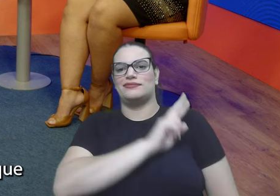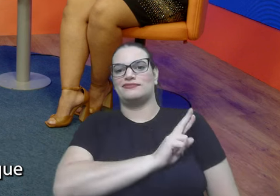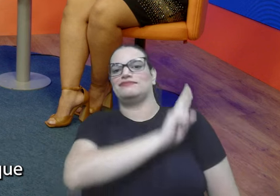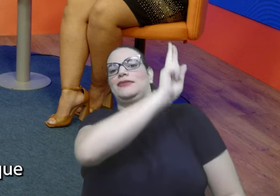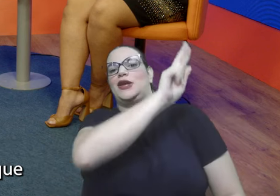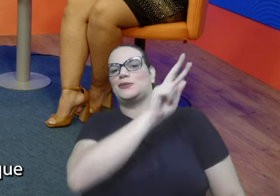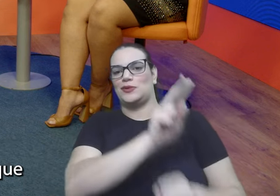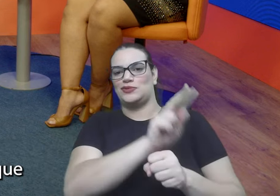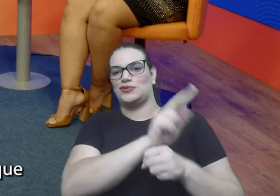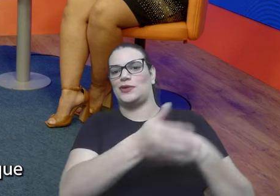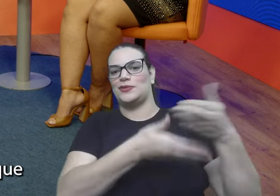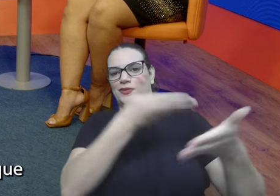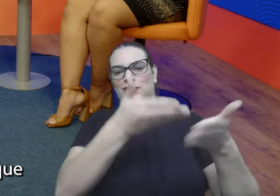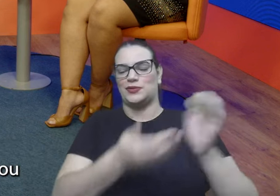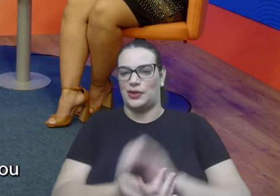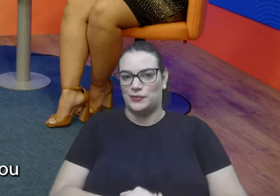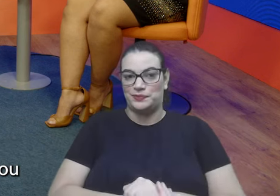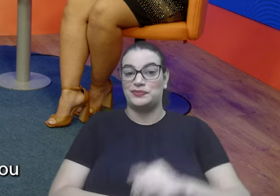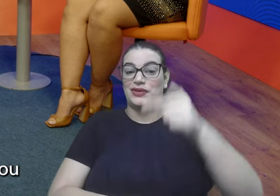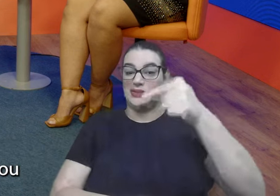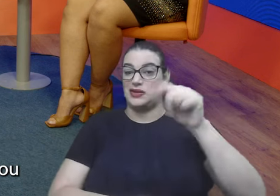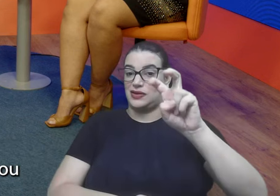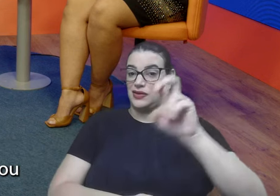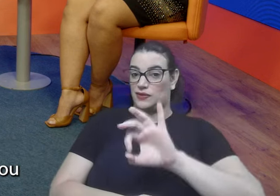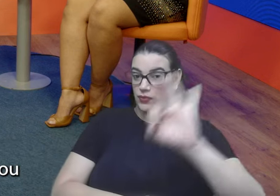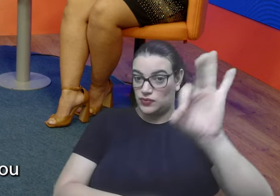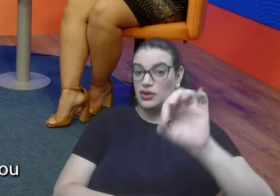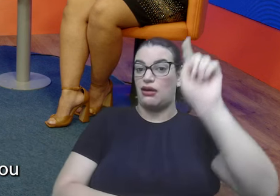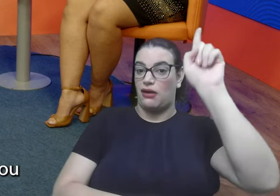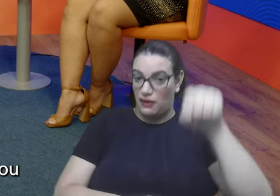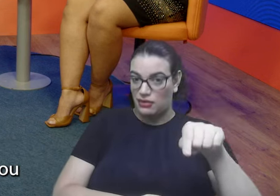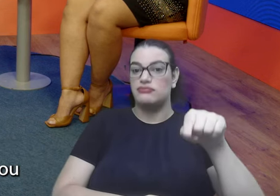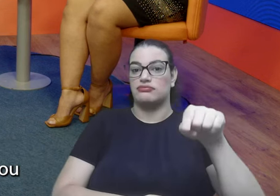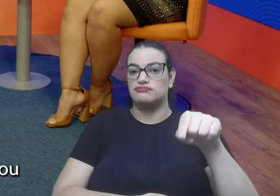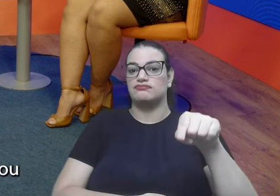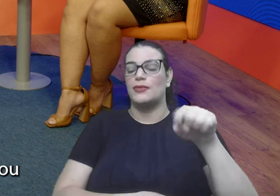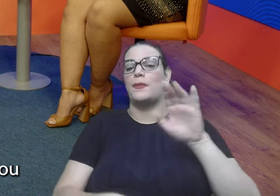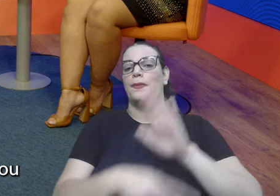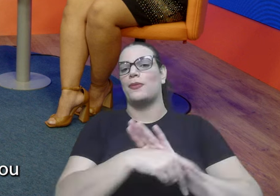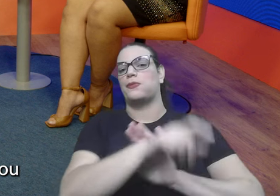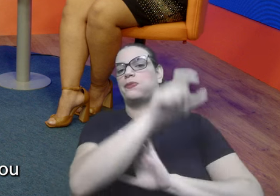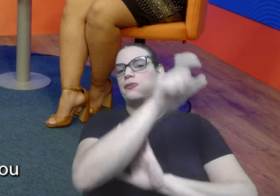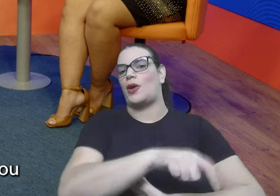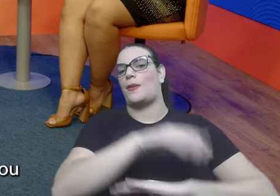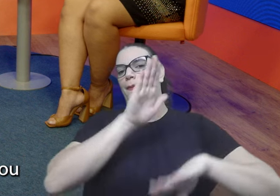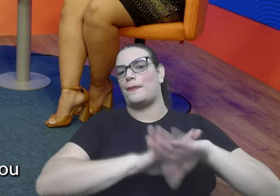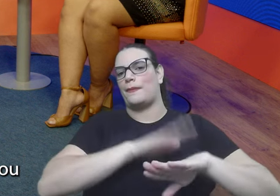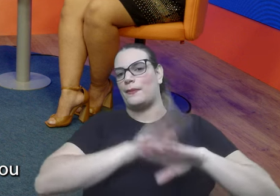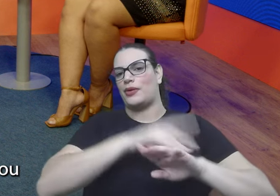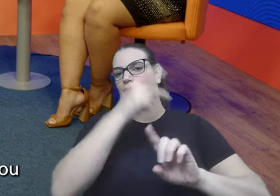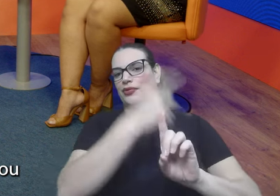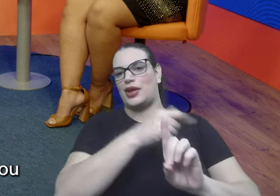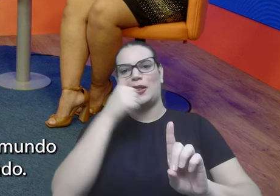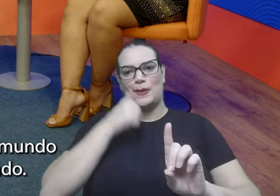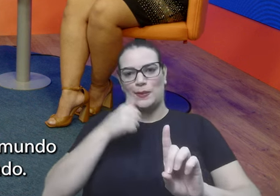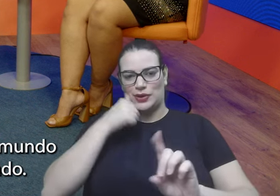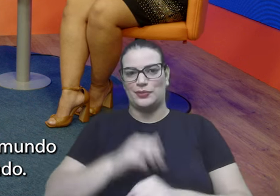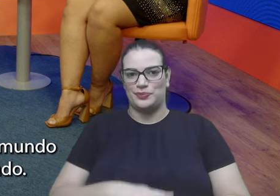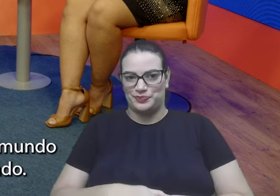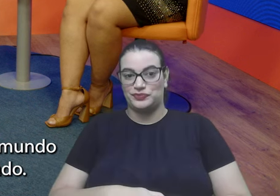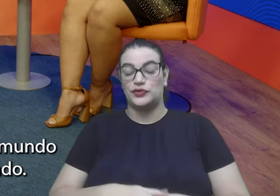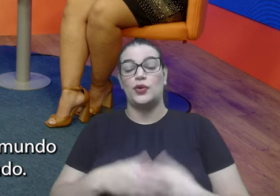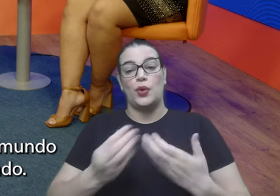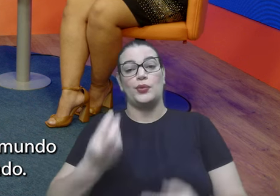pesquisas apontam que 75% desse trabalho é realizado pela mulher ou 3